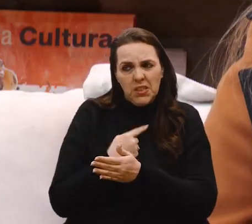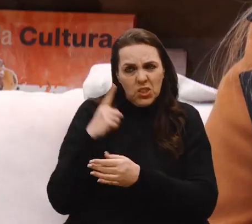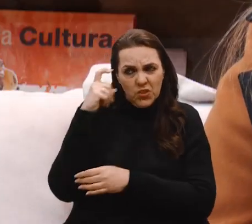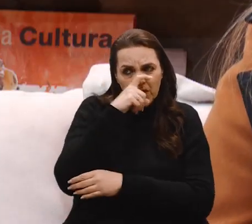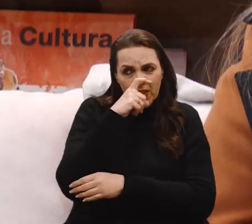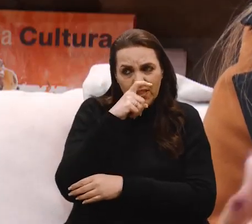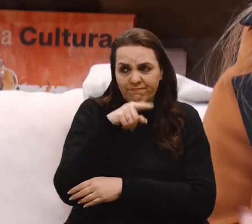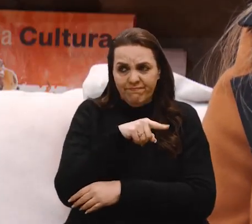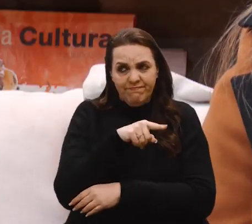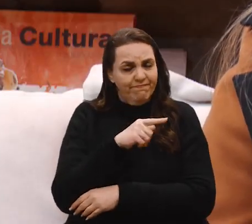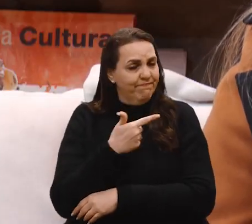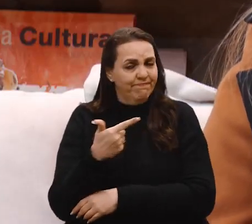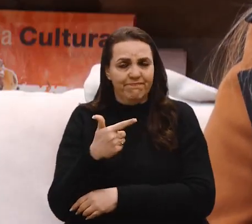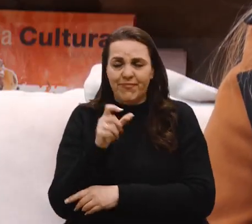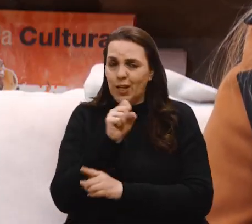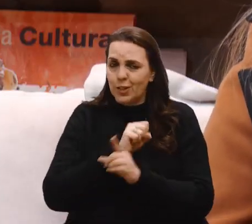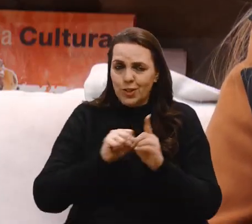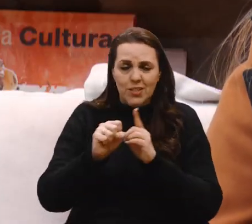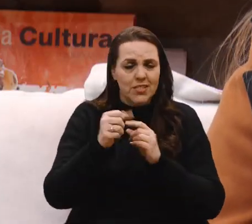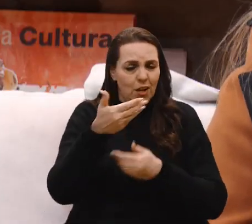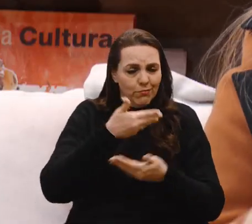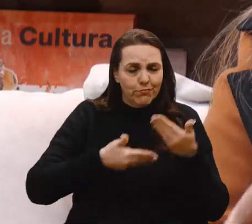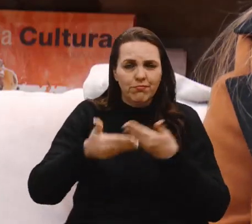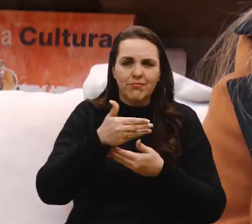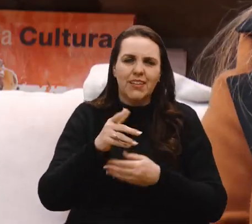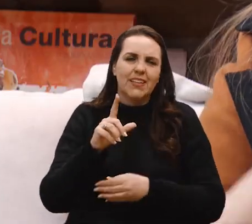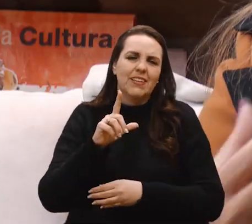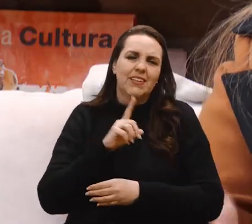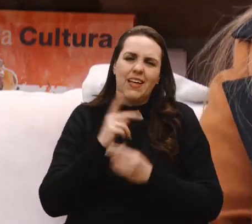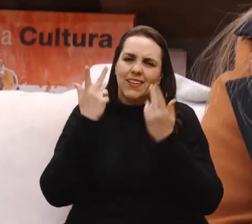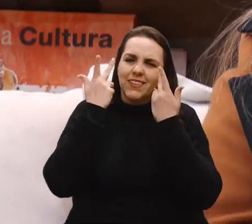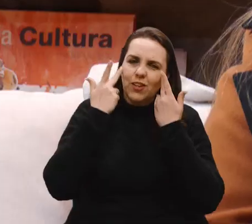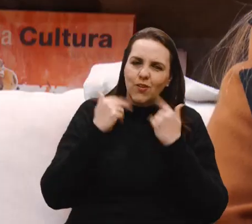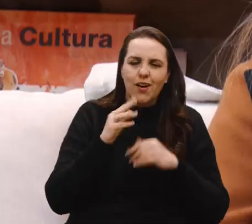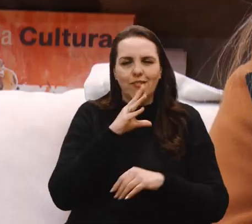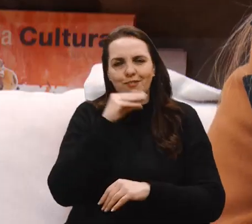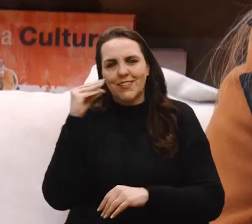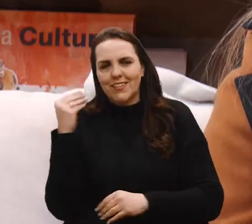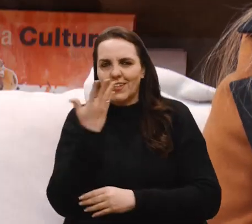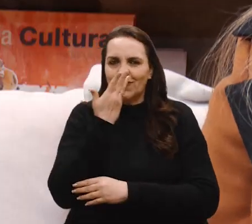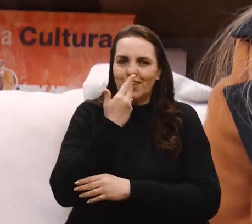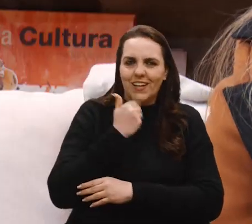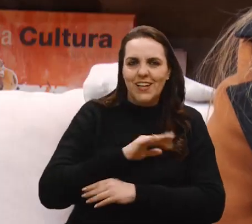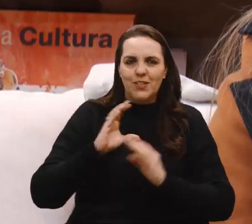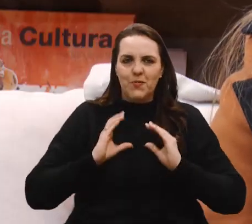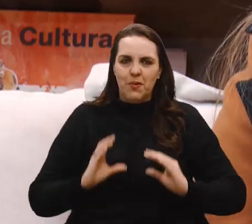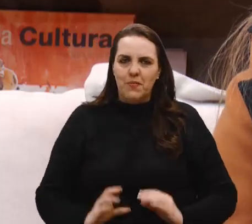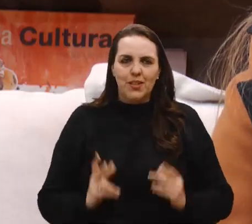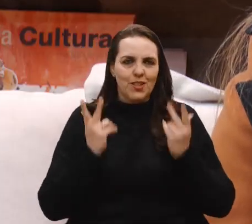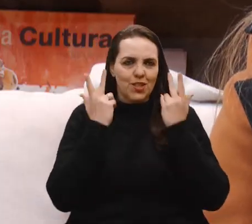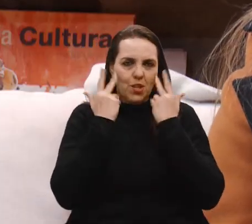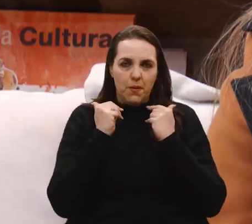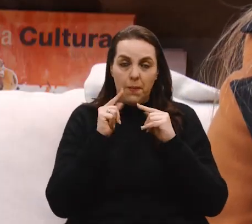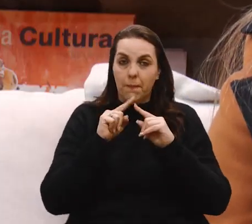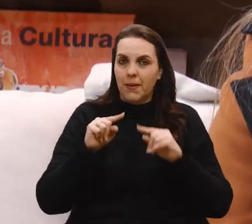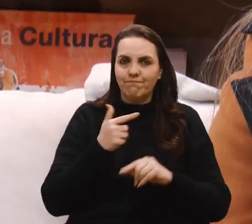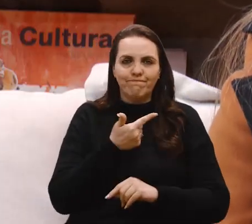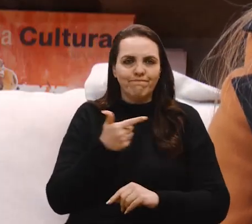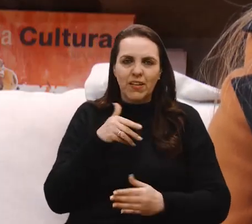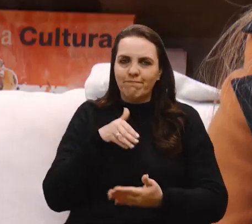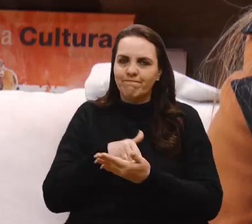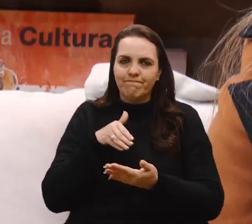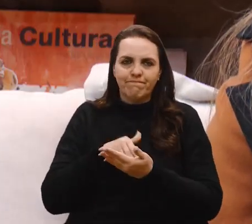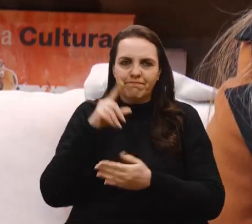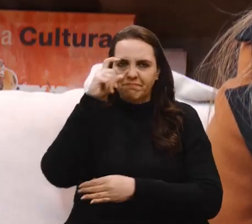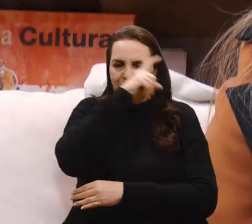Não tem dificuldade social, ele não tem... Tem as questões de adolescente, de criança, comportamentais normais, mas não tem. E